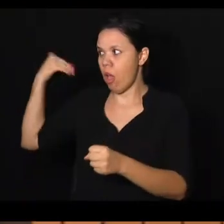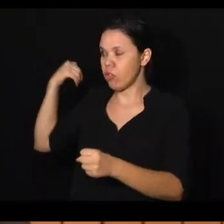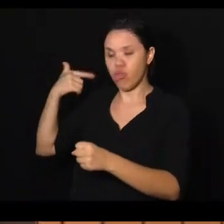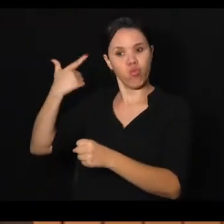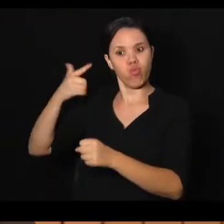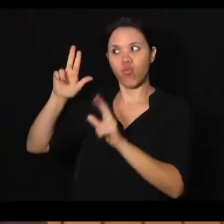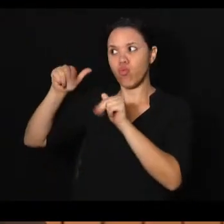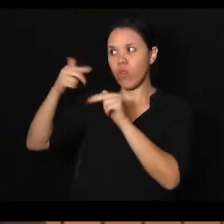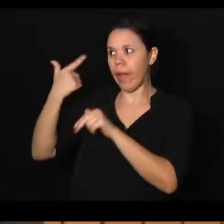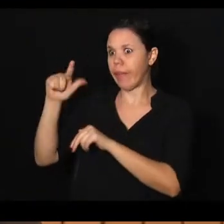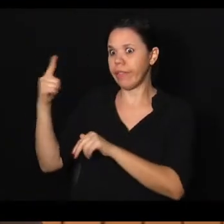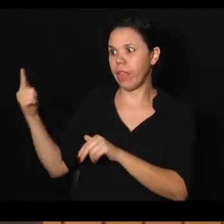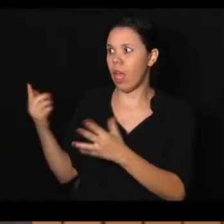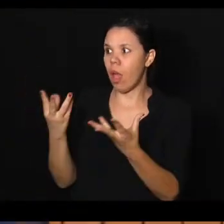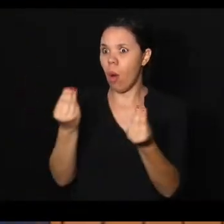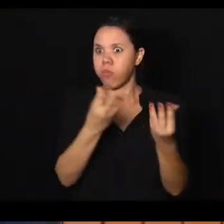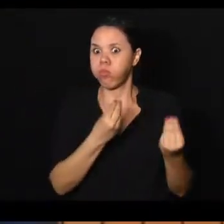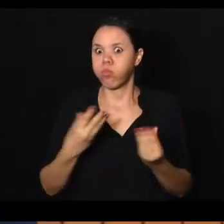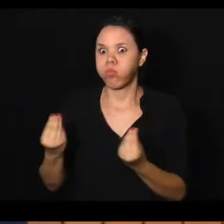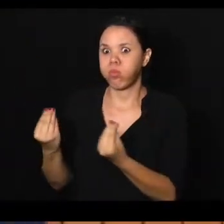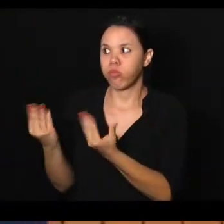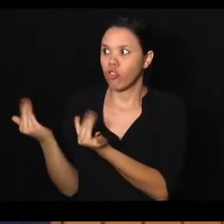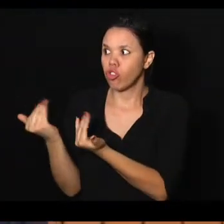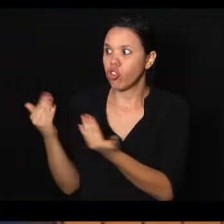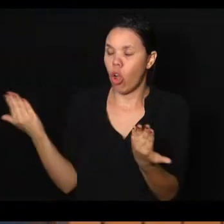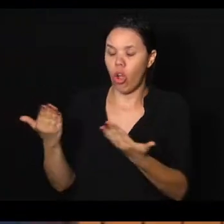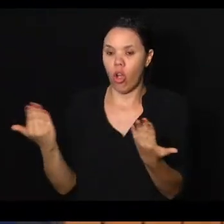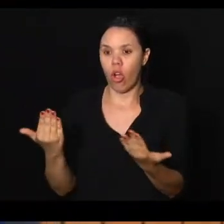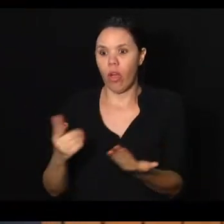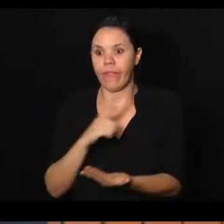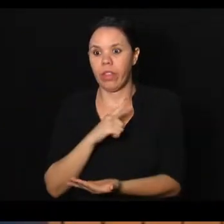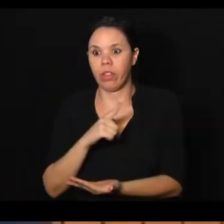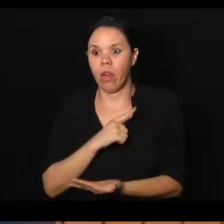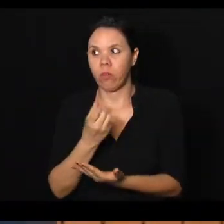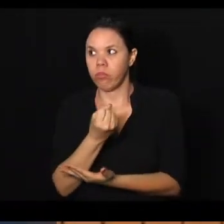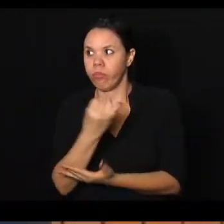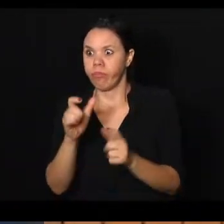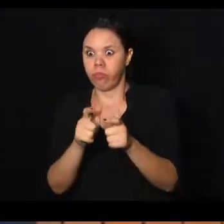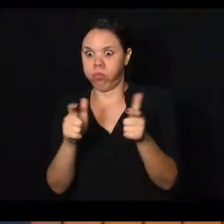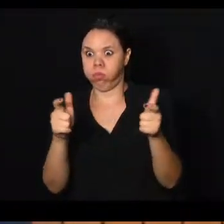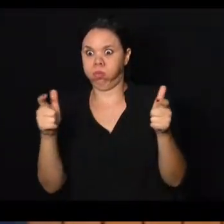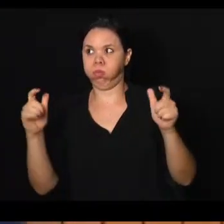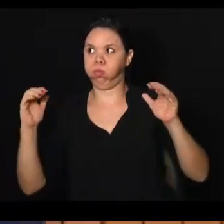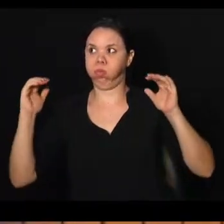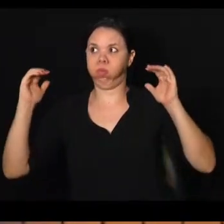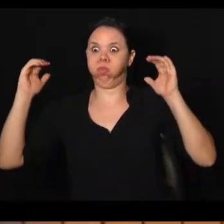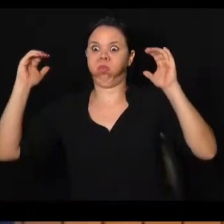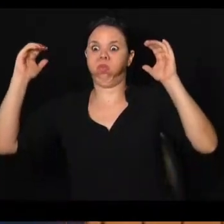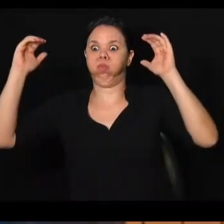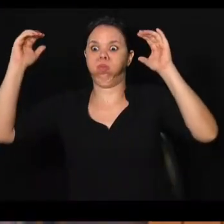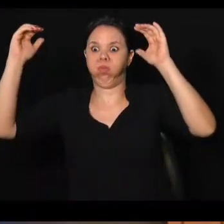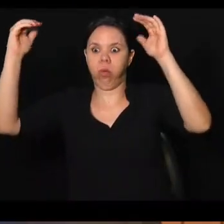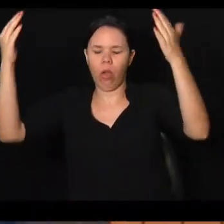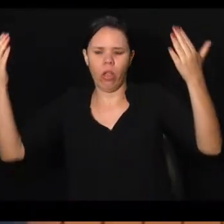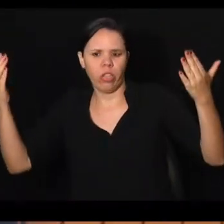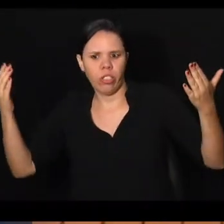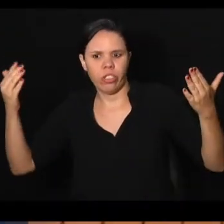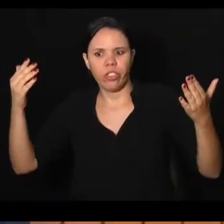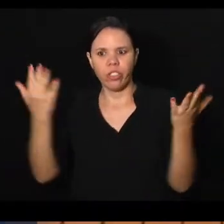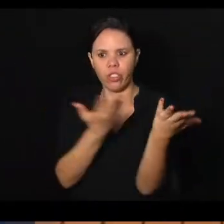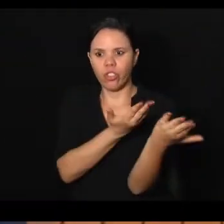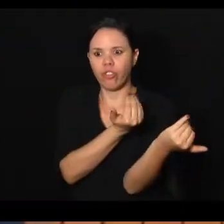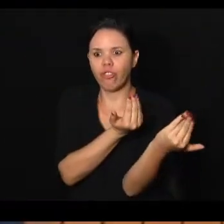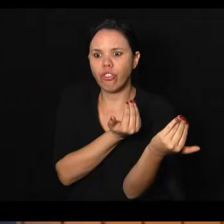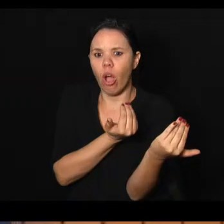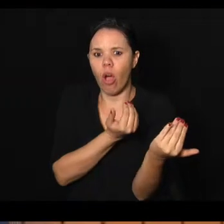Brasil, senhores, tantos jovens como hoje. Nós chegamos no ápice, na história do Brasil, nós chegamos no